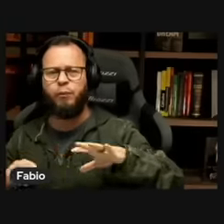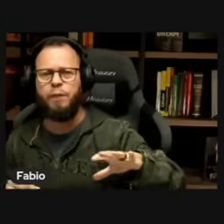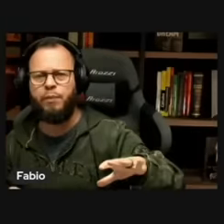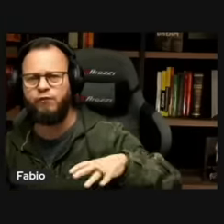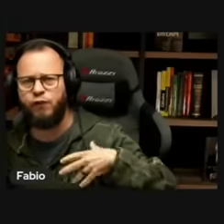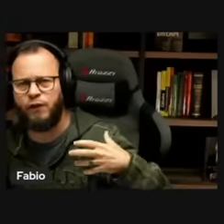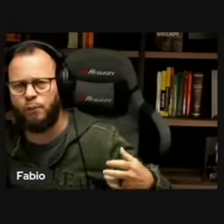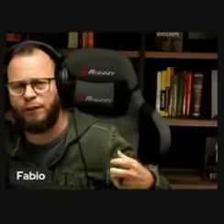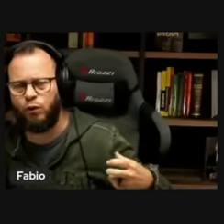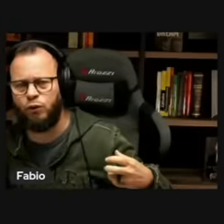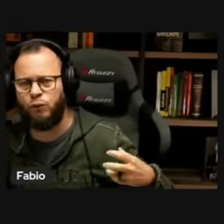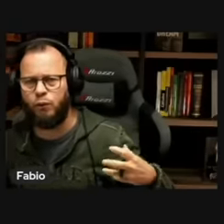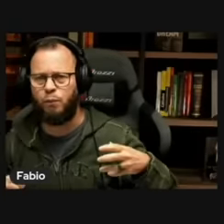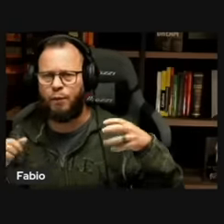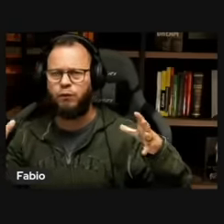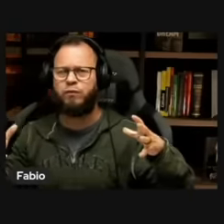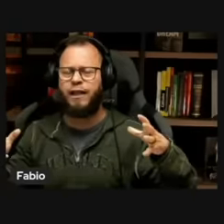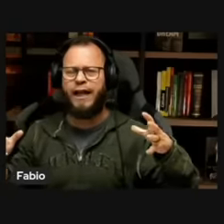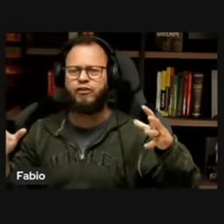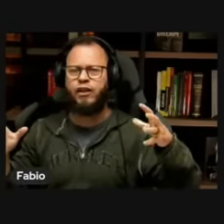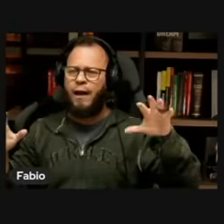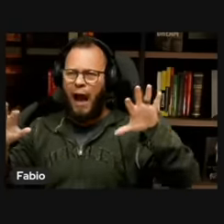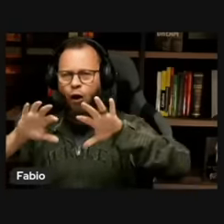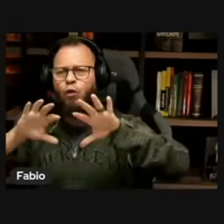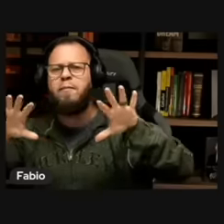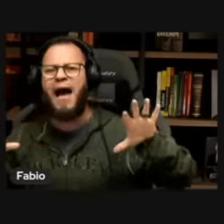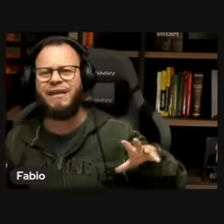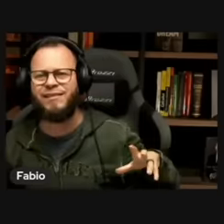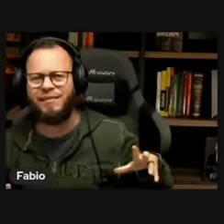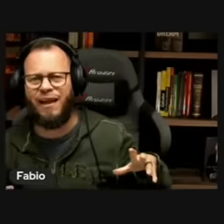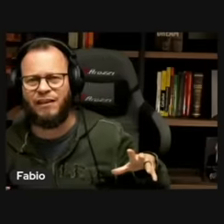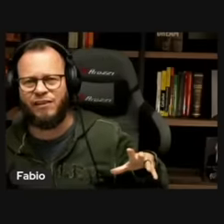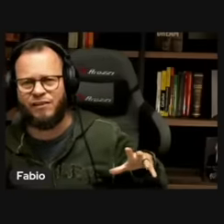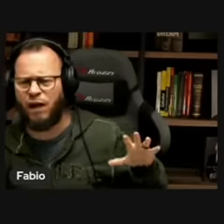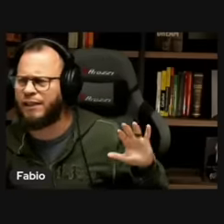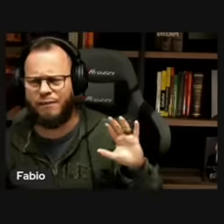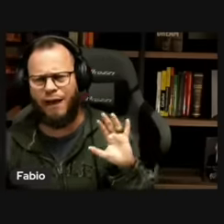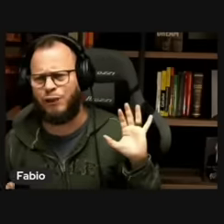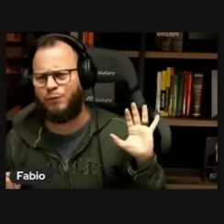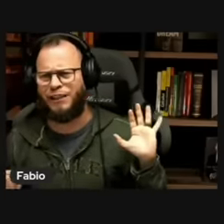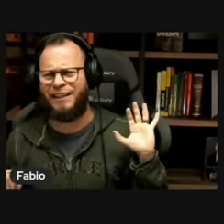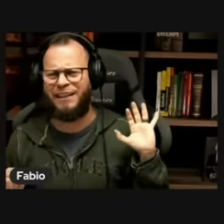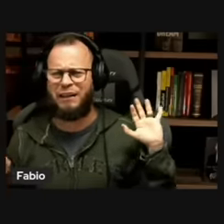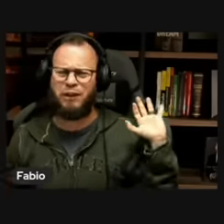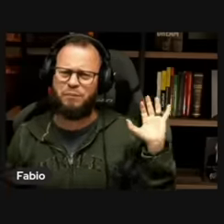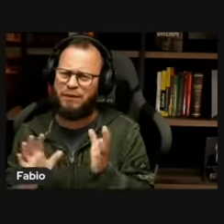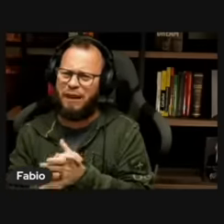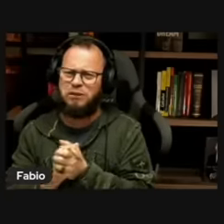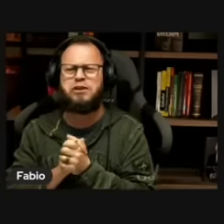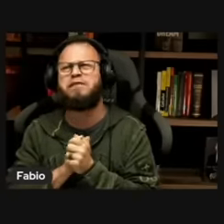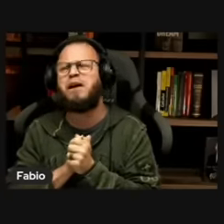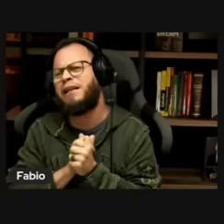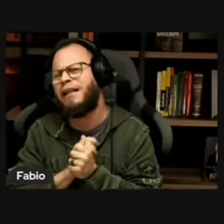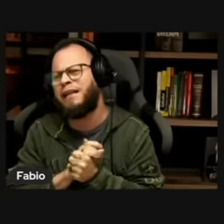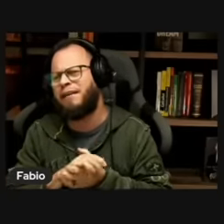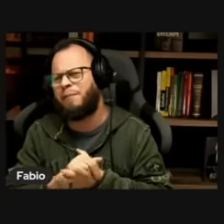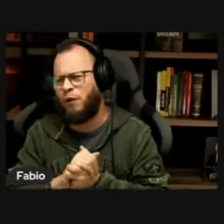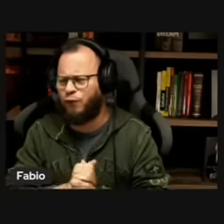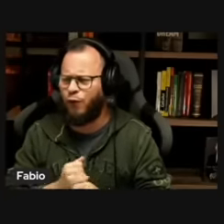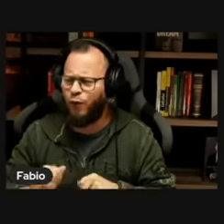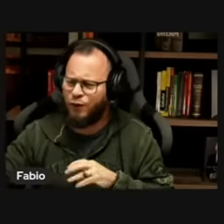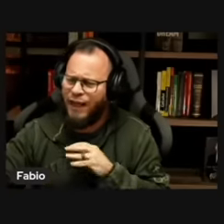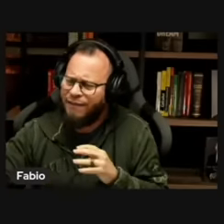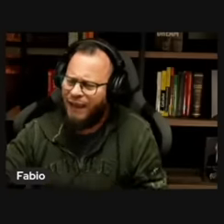distribuir panfleto para todo mundo pano três arrumar a cidadezinha ó que cidade bonita toda Pintadinha tão linda